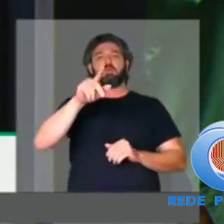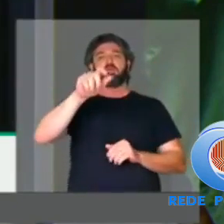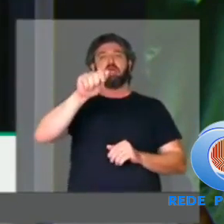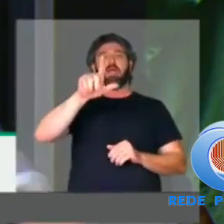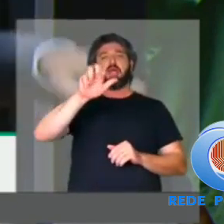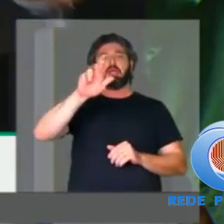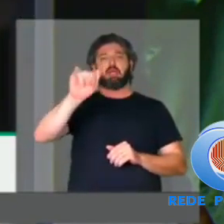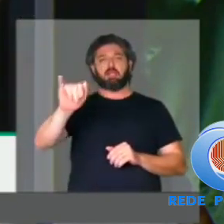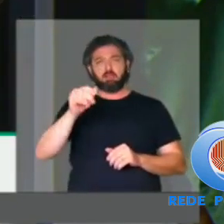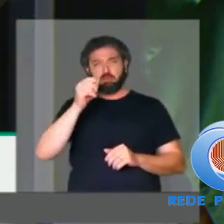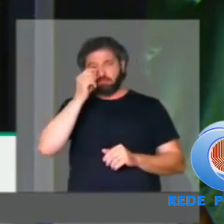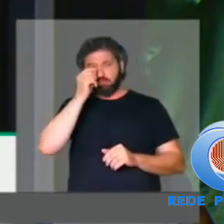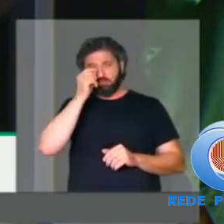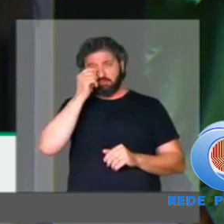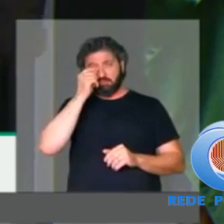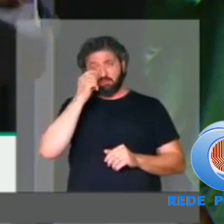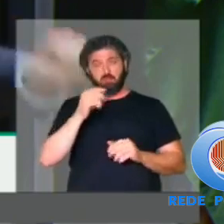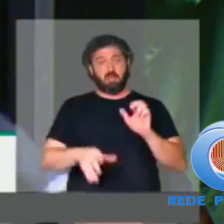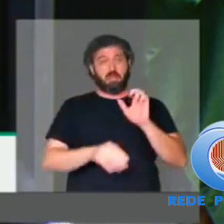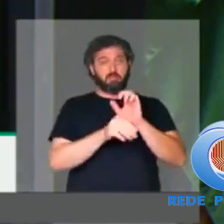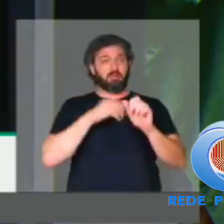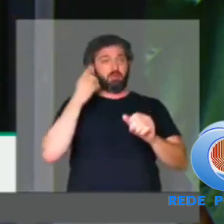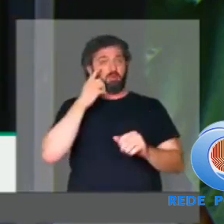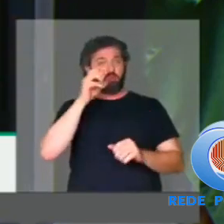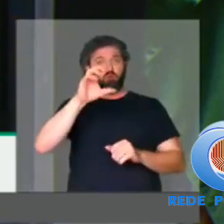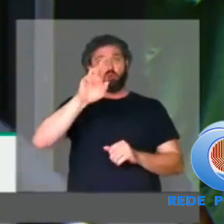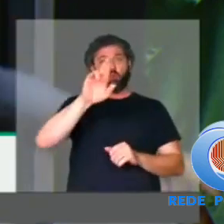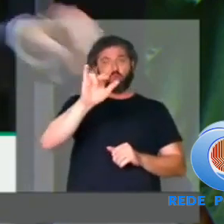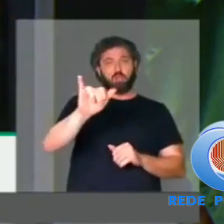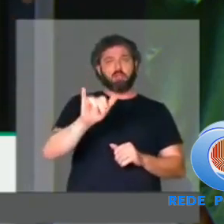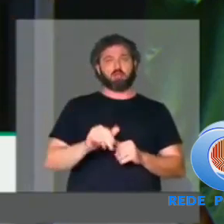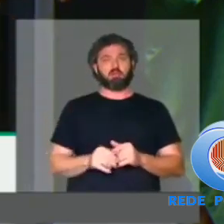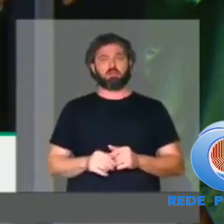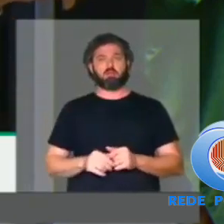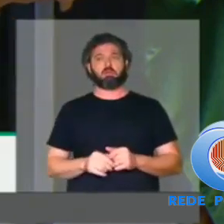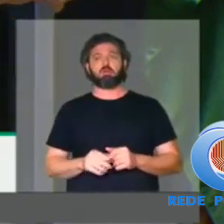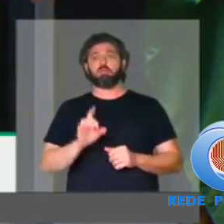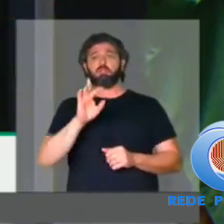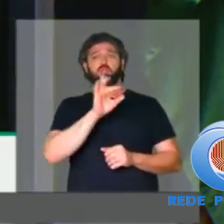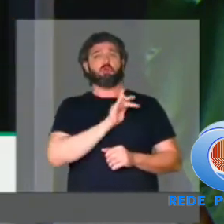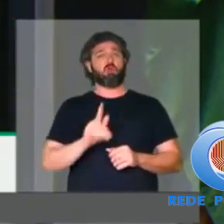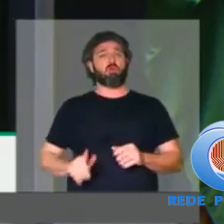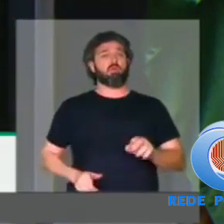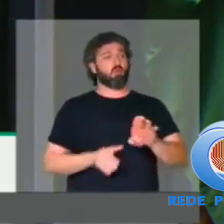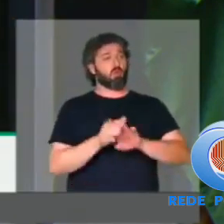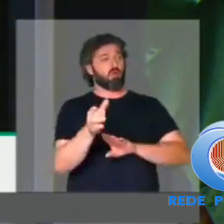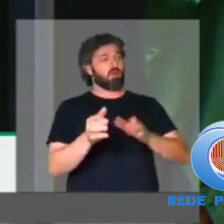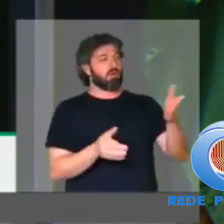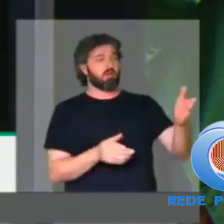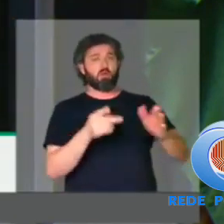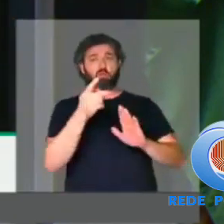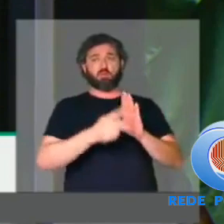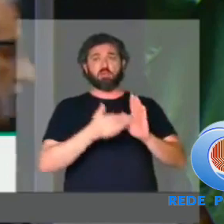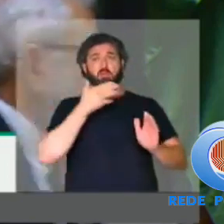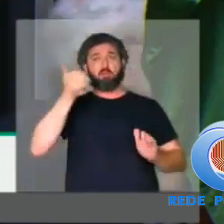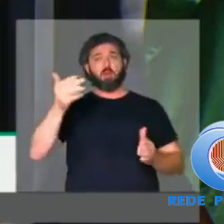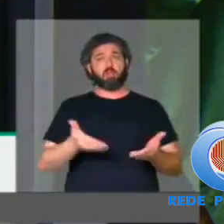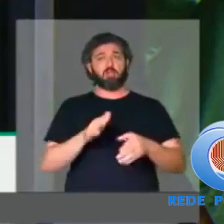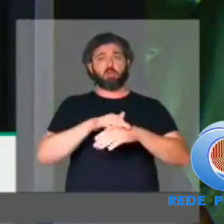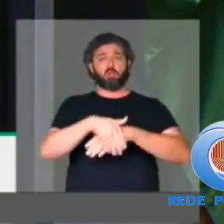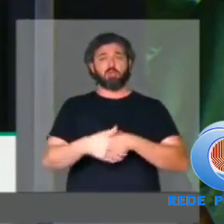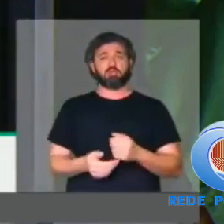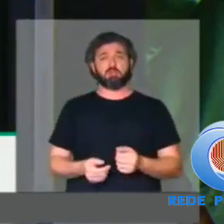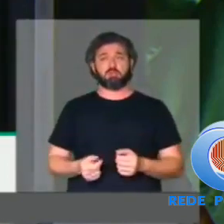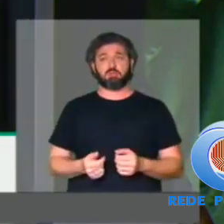Ari. Vamos votar a emenda do deputado Eduardo Cury. Basta o governo orientar para votar um projeto melhor nessa